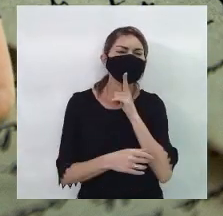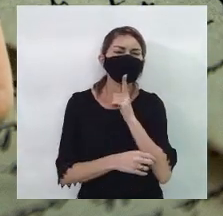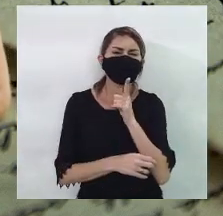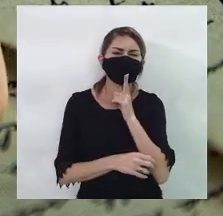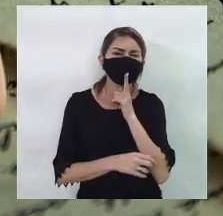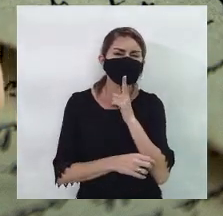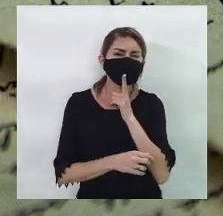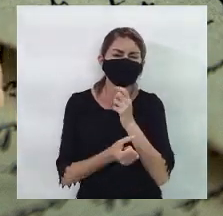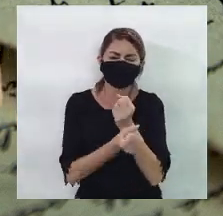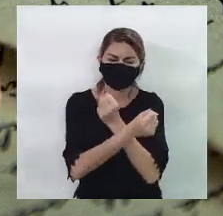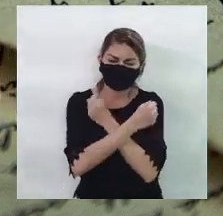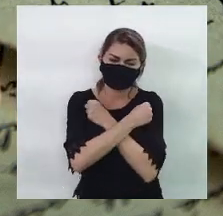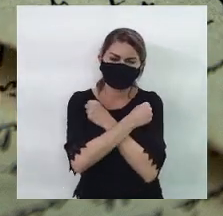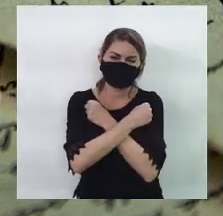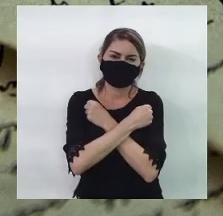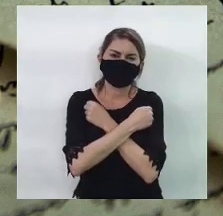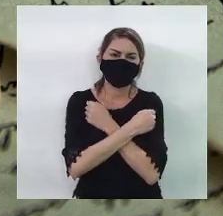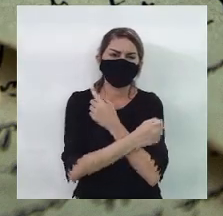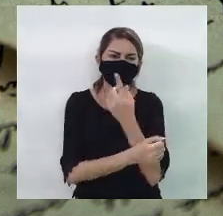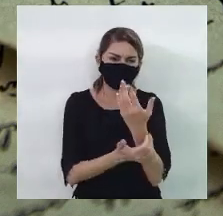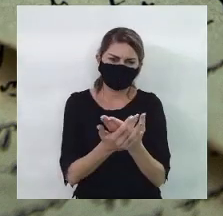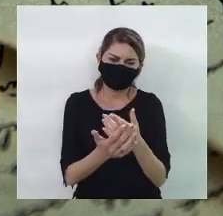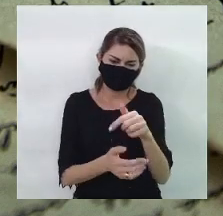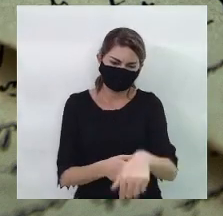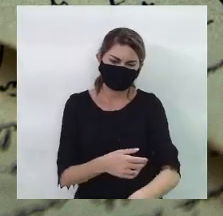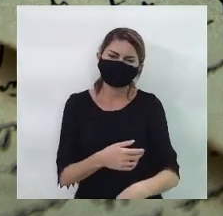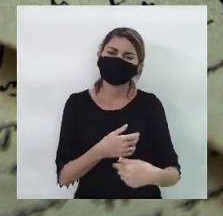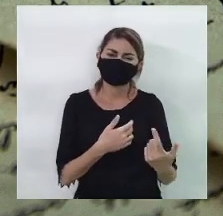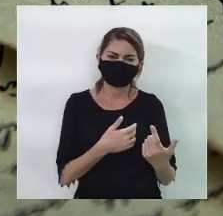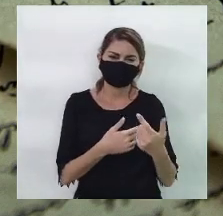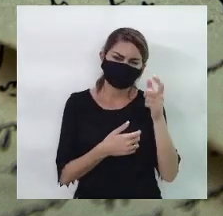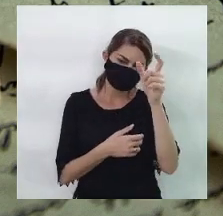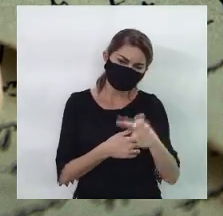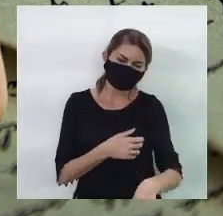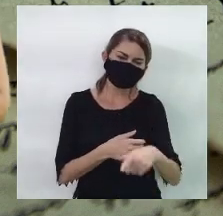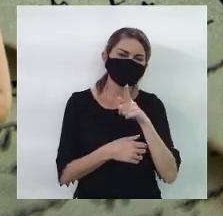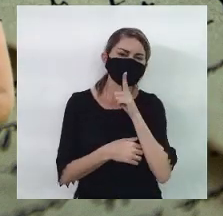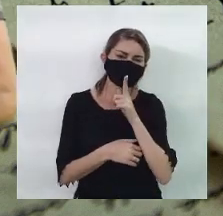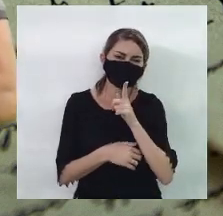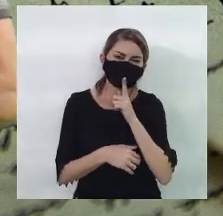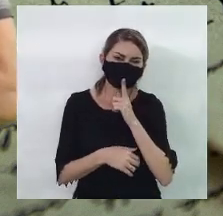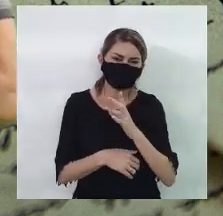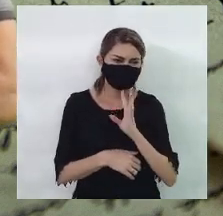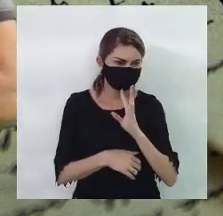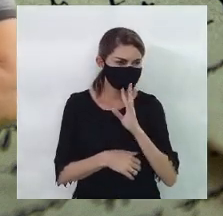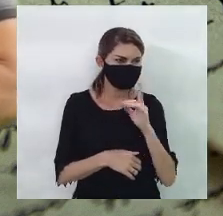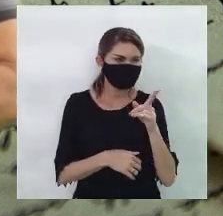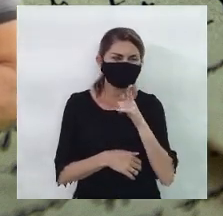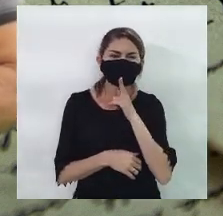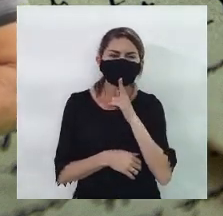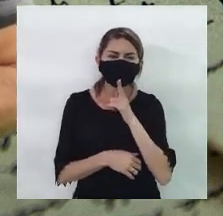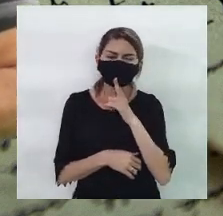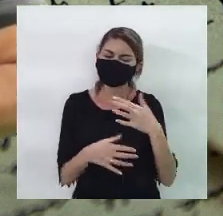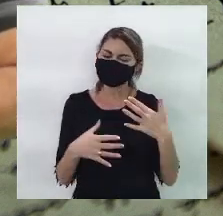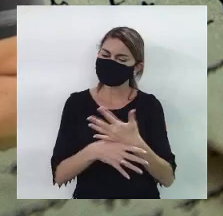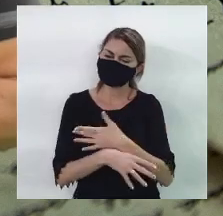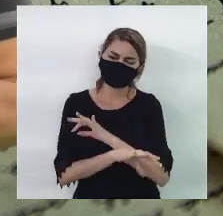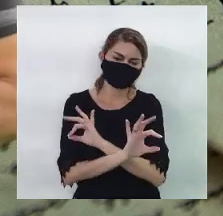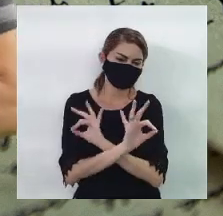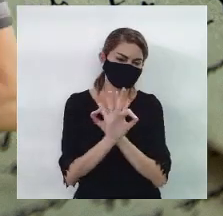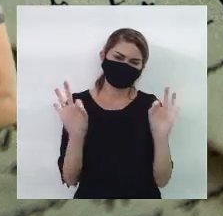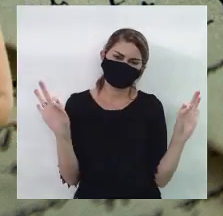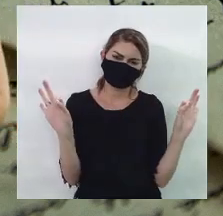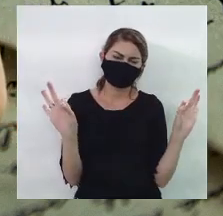Garanhuns, um forte abraço. Estudar aqui um pouco mais essa personalidade, né, de Garanhuns. Você conhece Garanhuns, né? Garanhuns é uma cidade